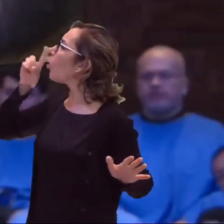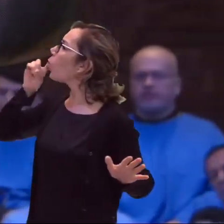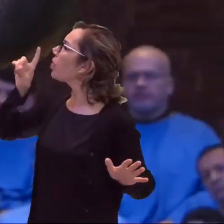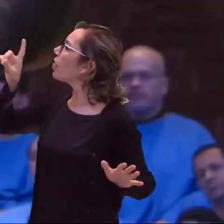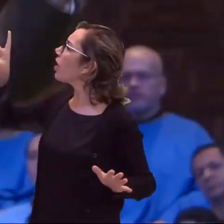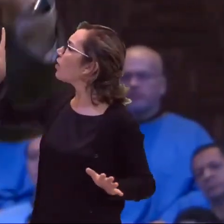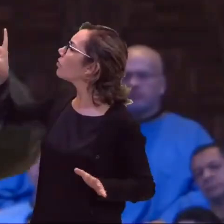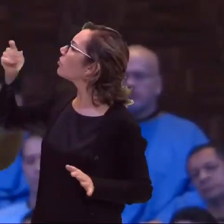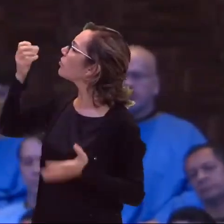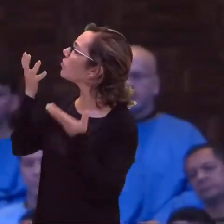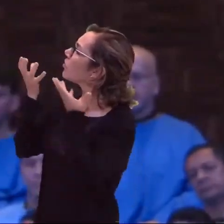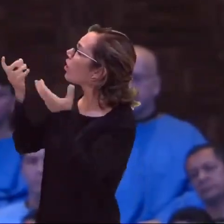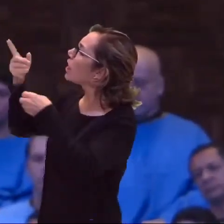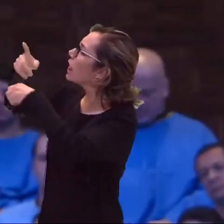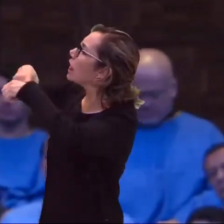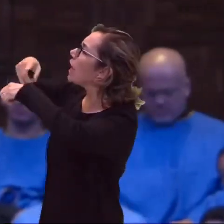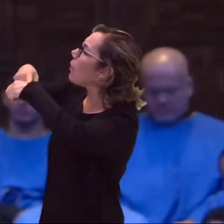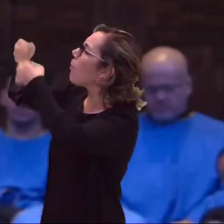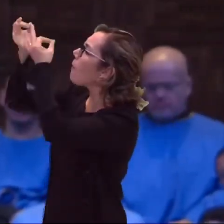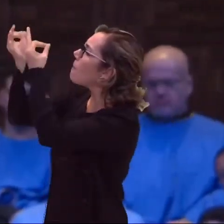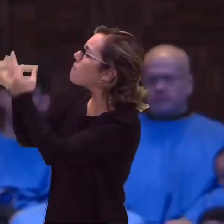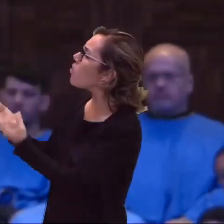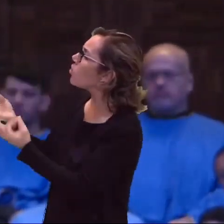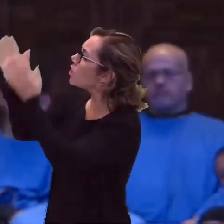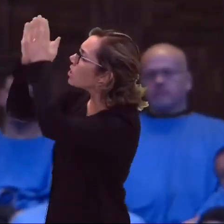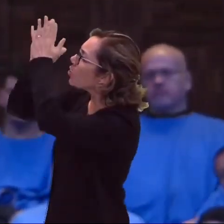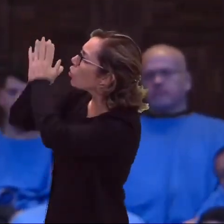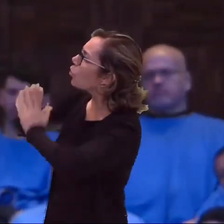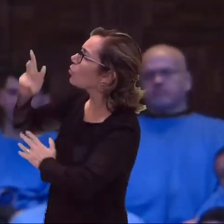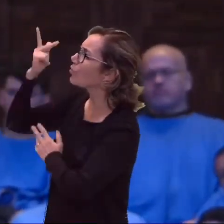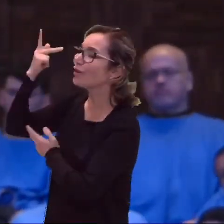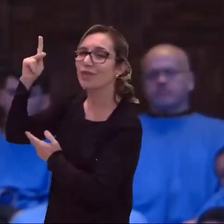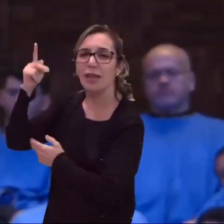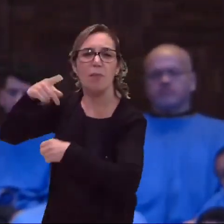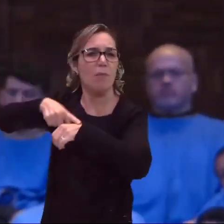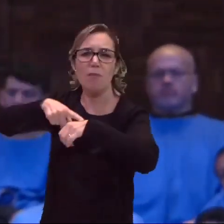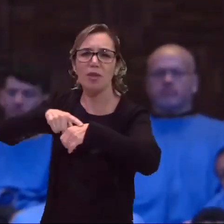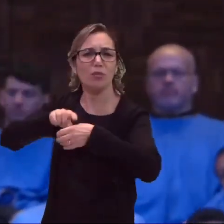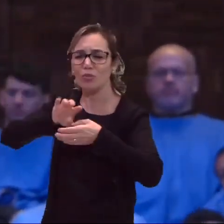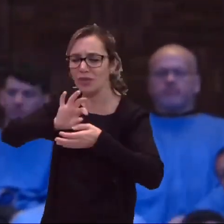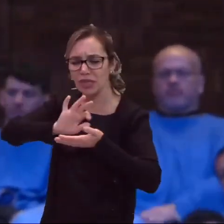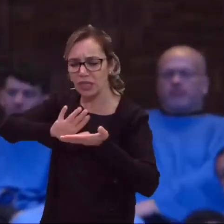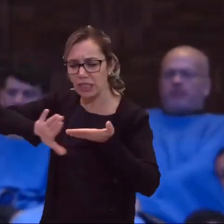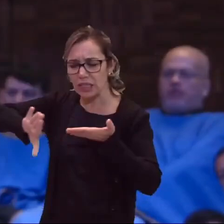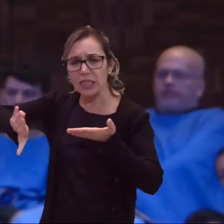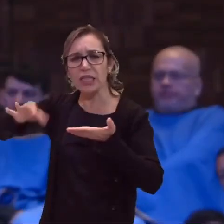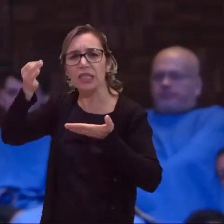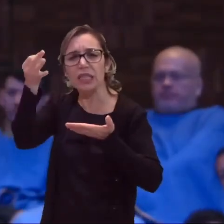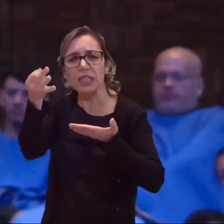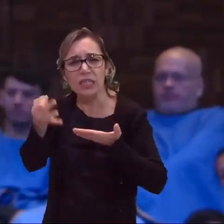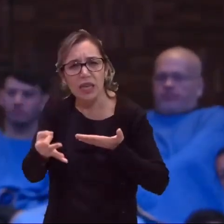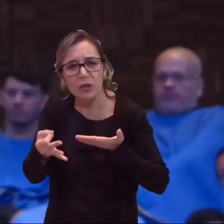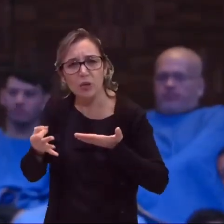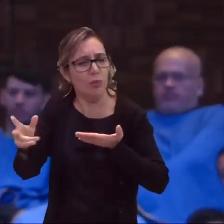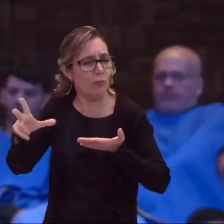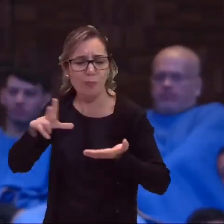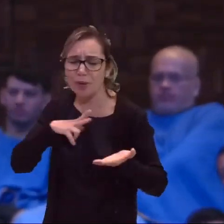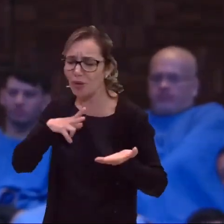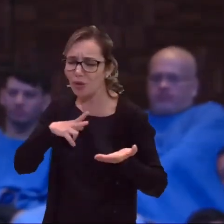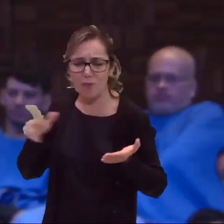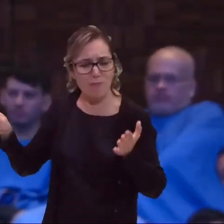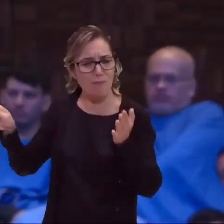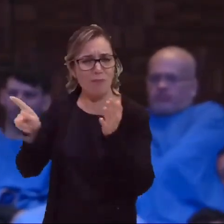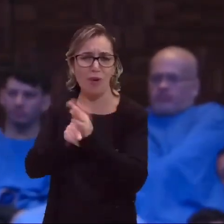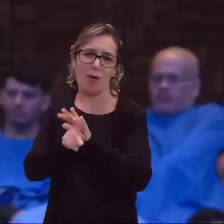tempo na tua presença é minha oferta de adoração é meu sacrifício de louvor como tá lá em